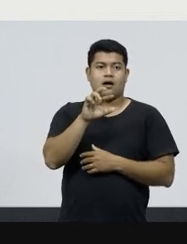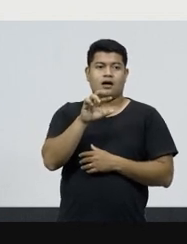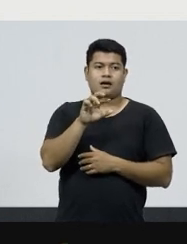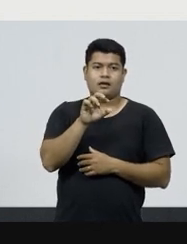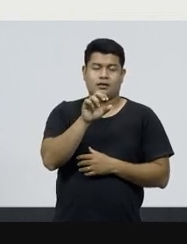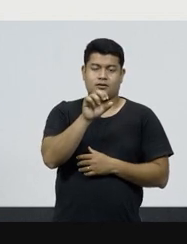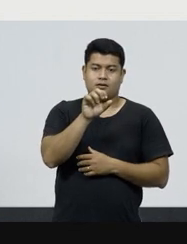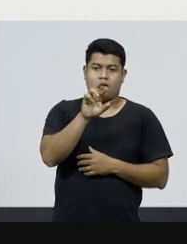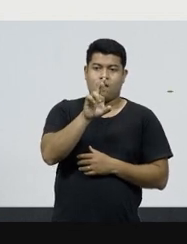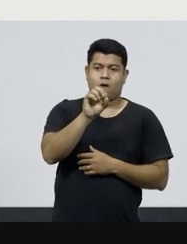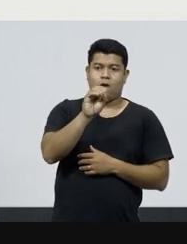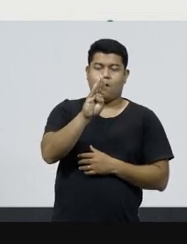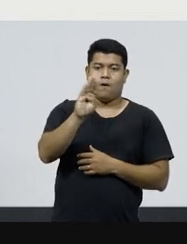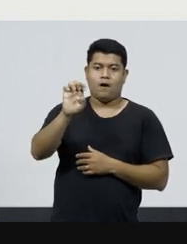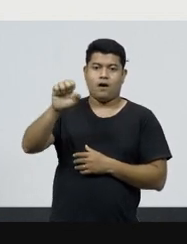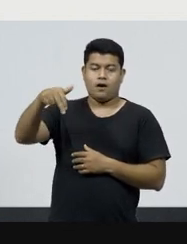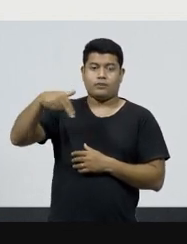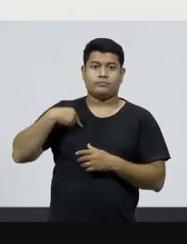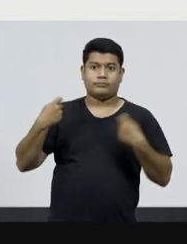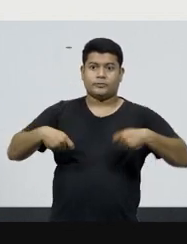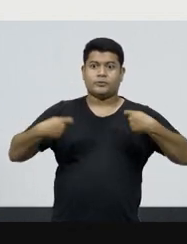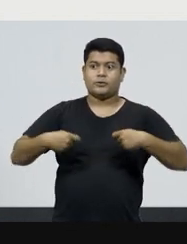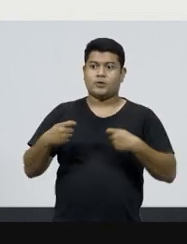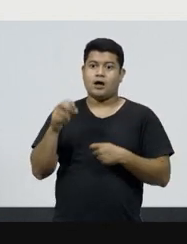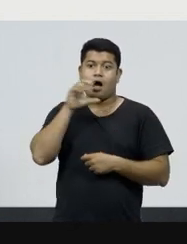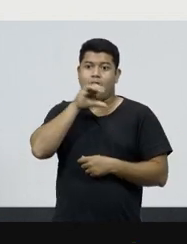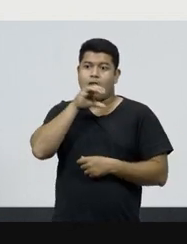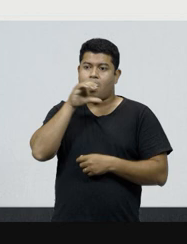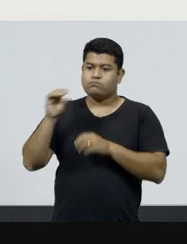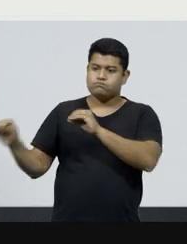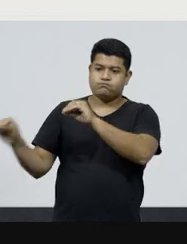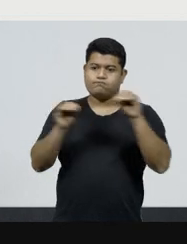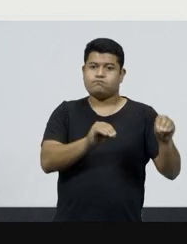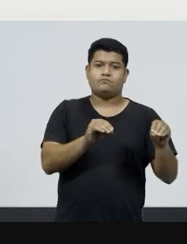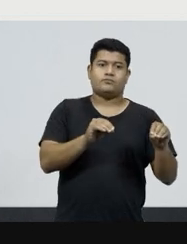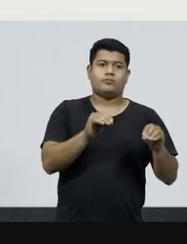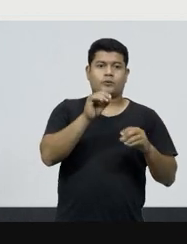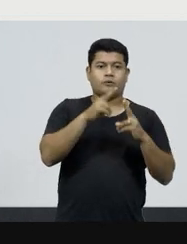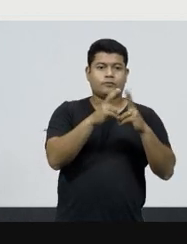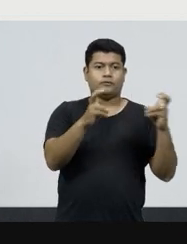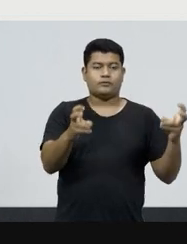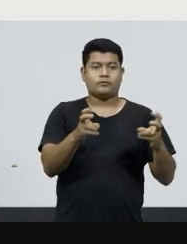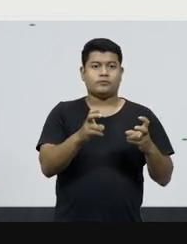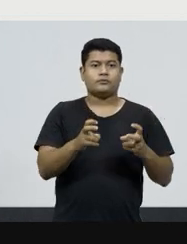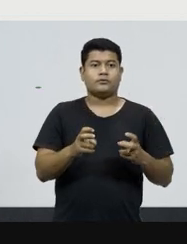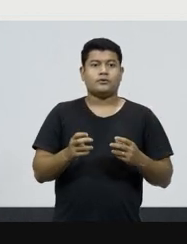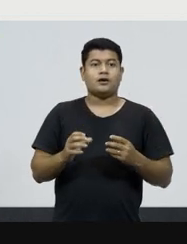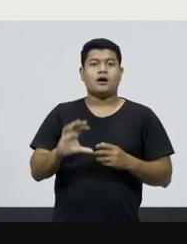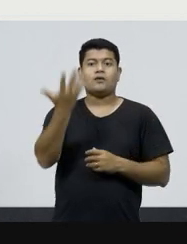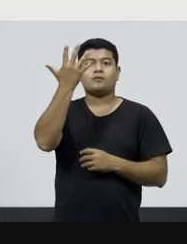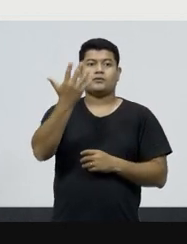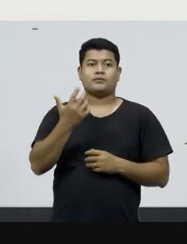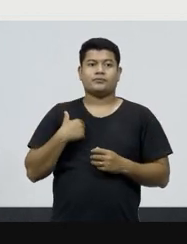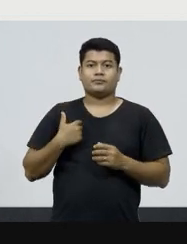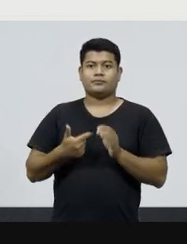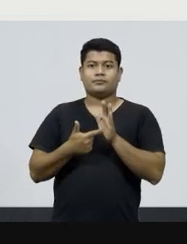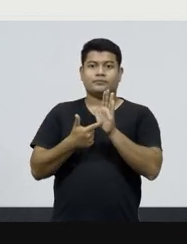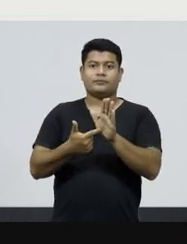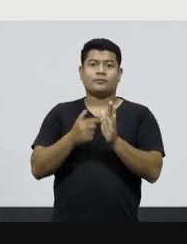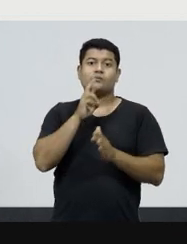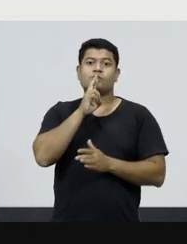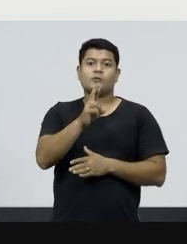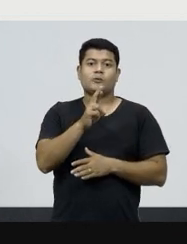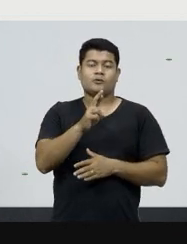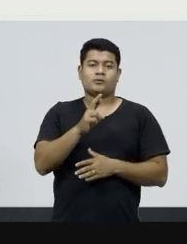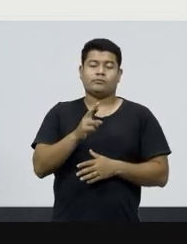de transferência urgente para Florianópolis. Adivinhem qual foi a resposta? Está ali. Não